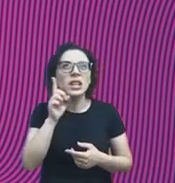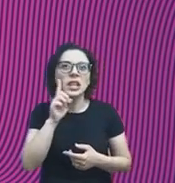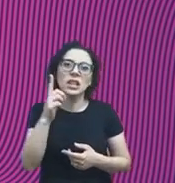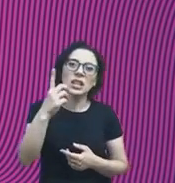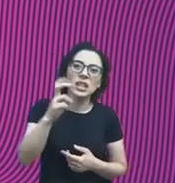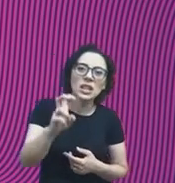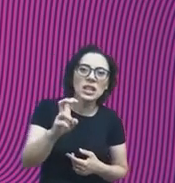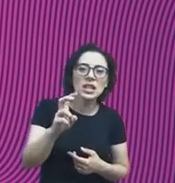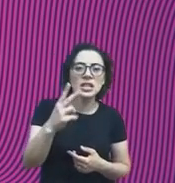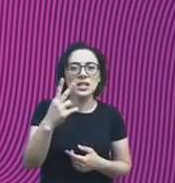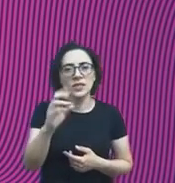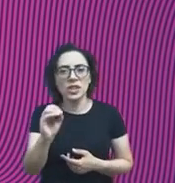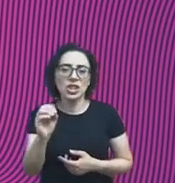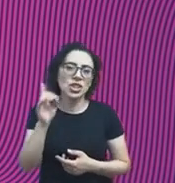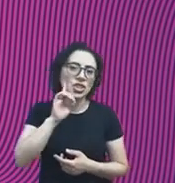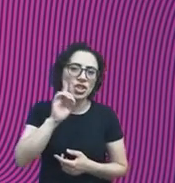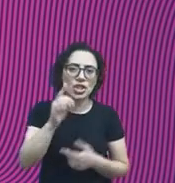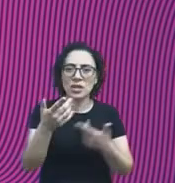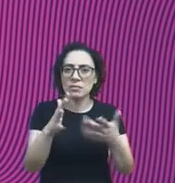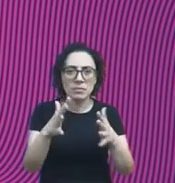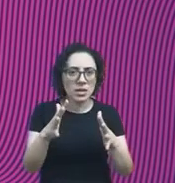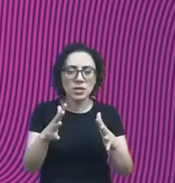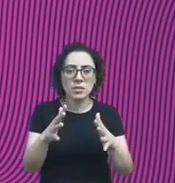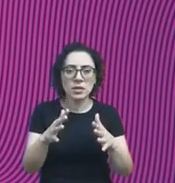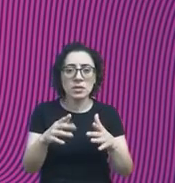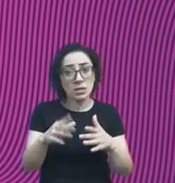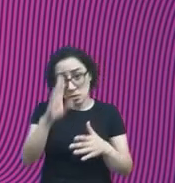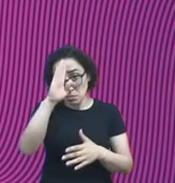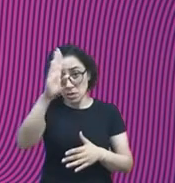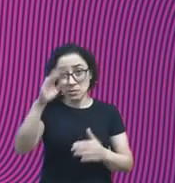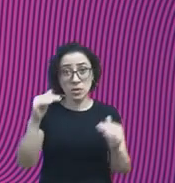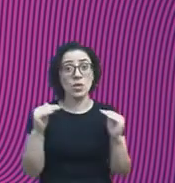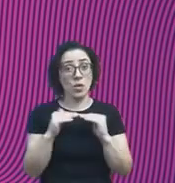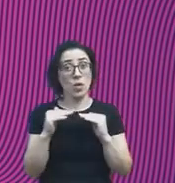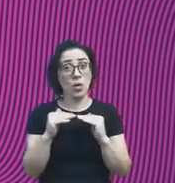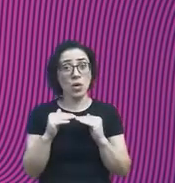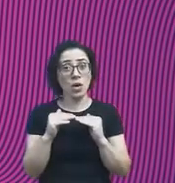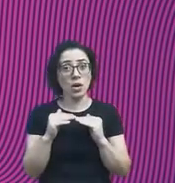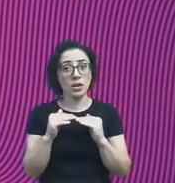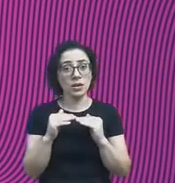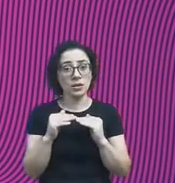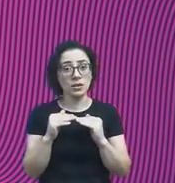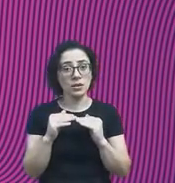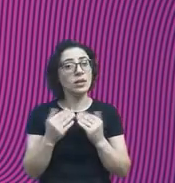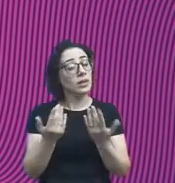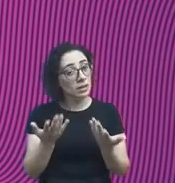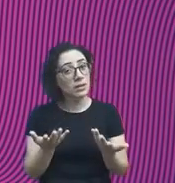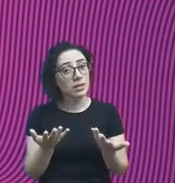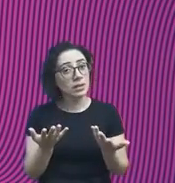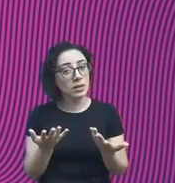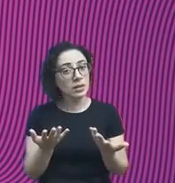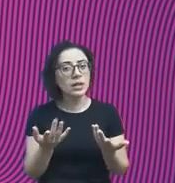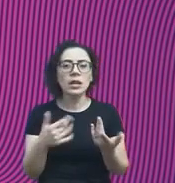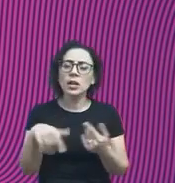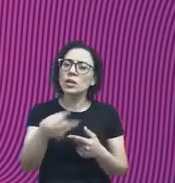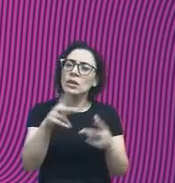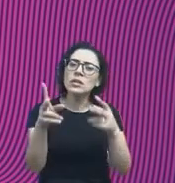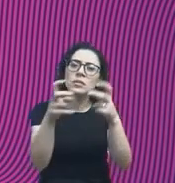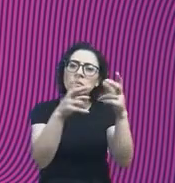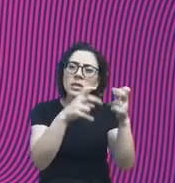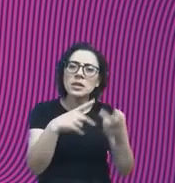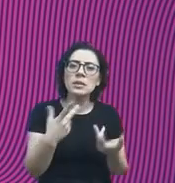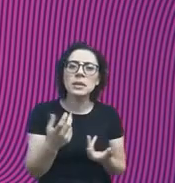principalmente sobre o que não se concorda. Conversar sobre o que concorda é facílimo. E o que a gente tem visto é que, quando se